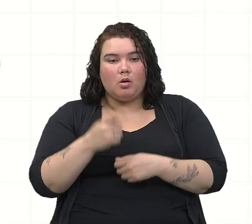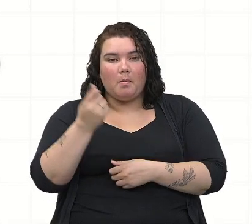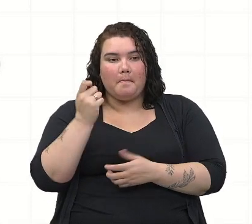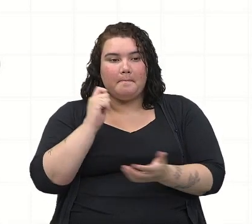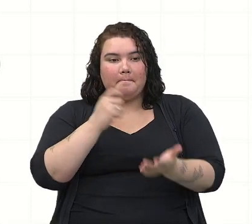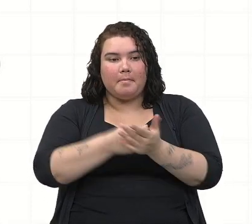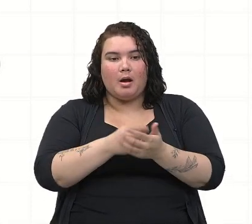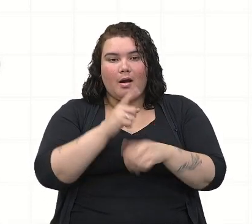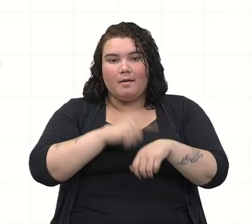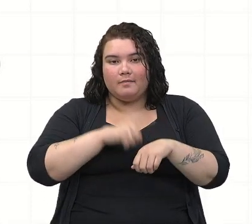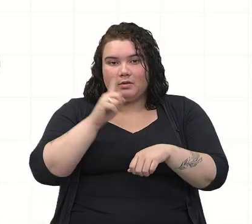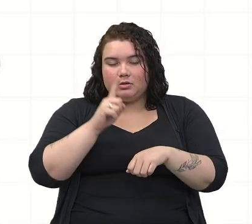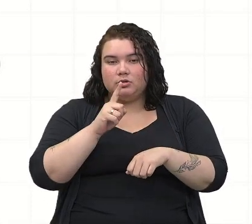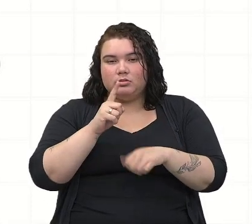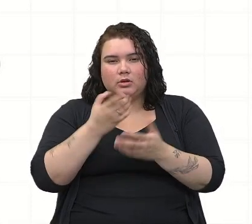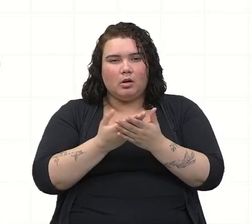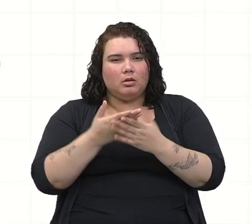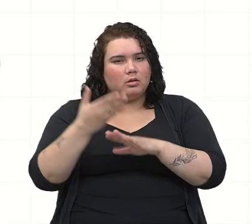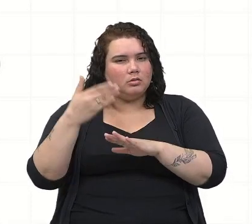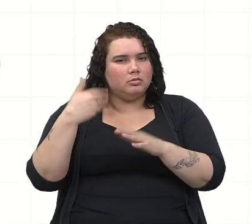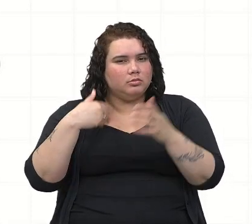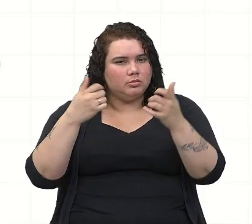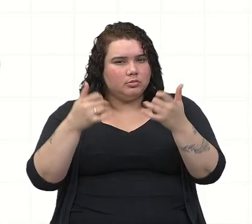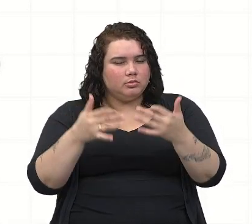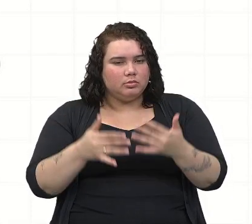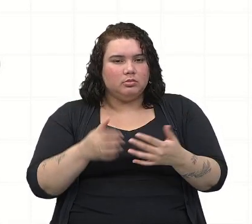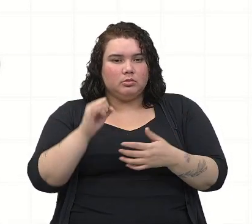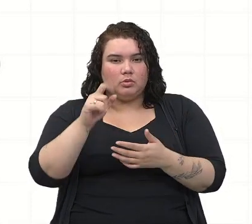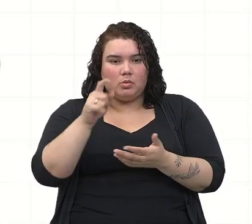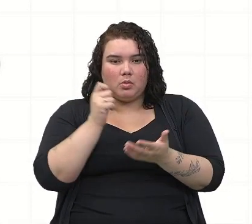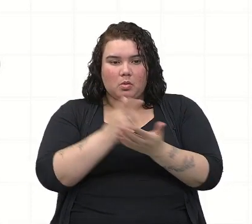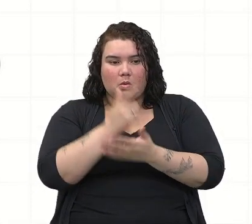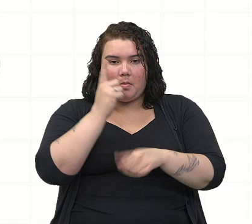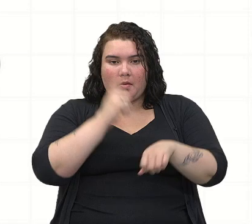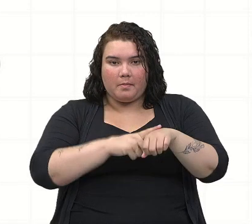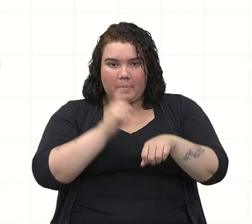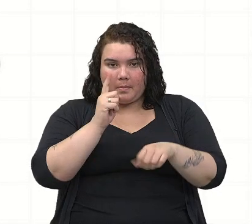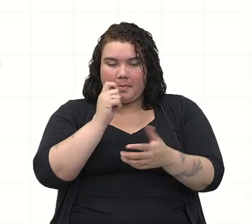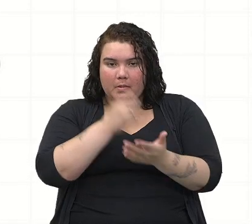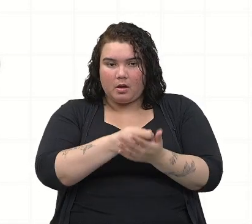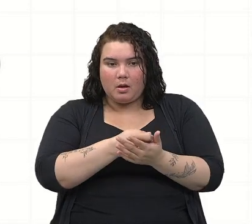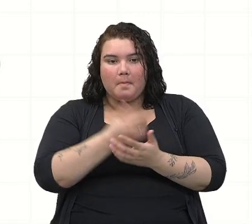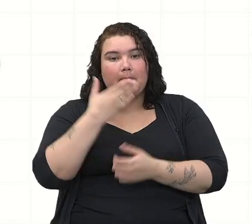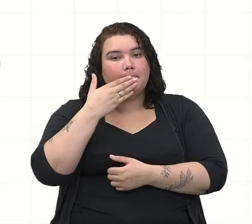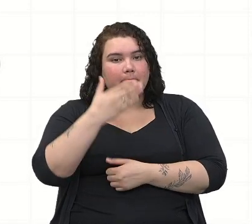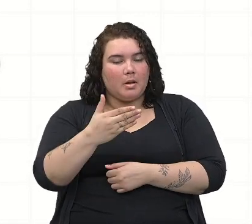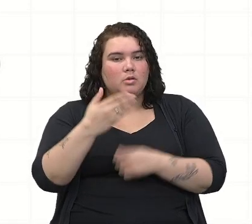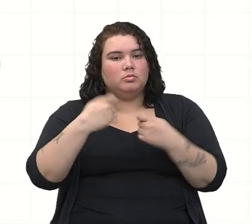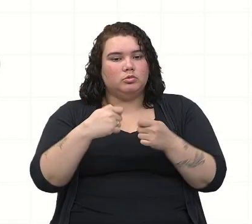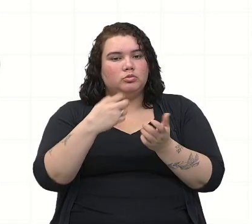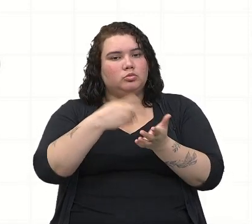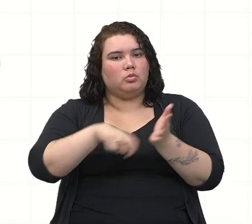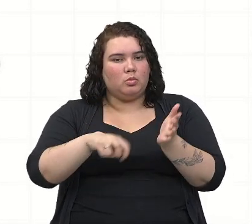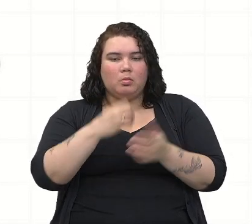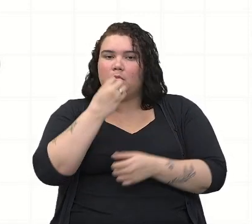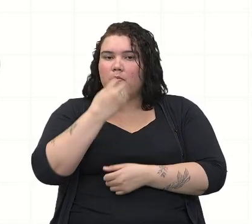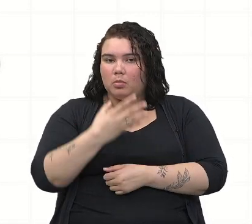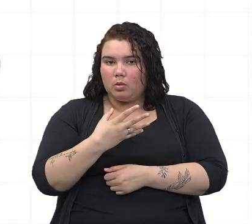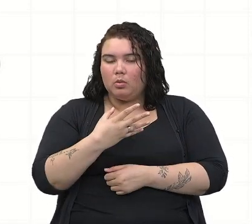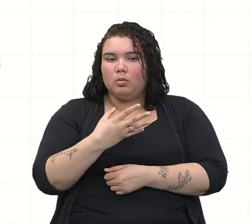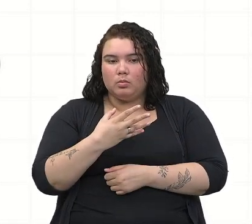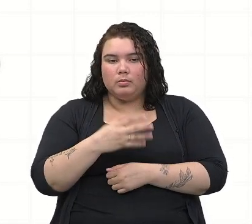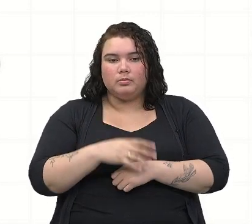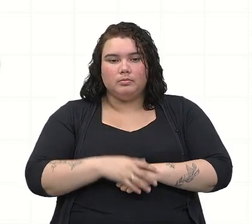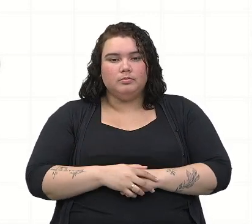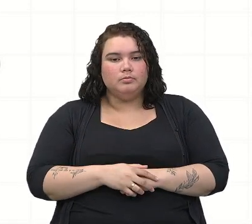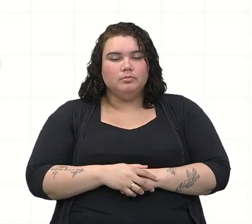Eu comentei isso nas nossas aulas. Quando você vai comprar à vista, exija um desconto, um bom desconto, né?